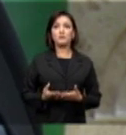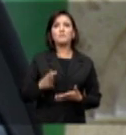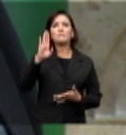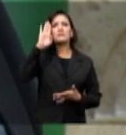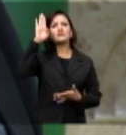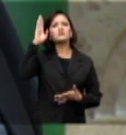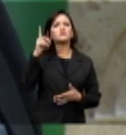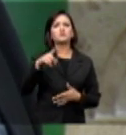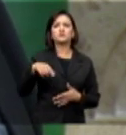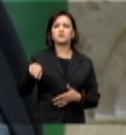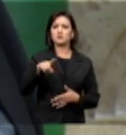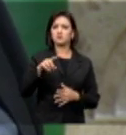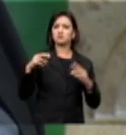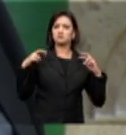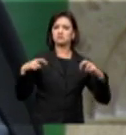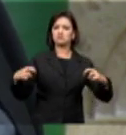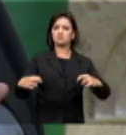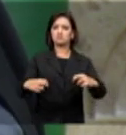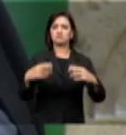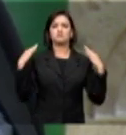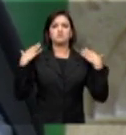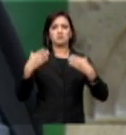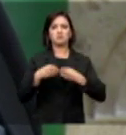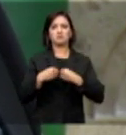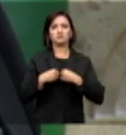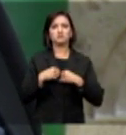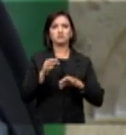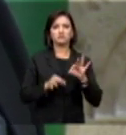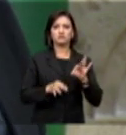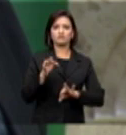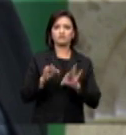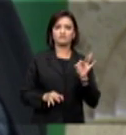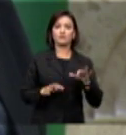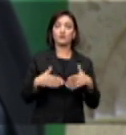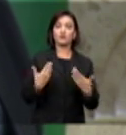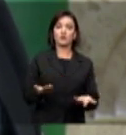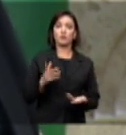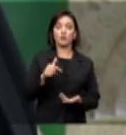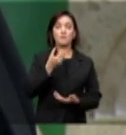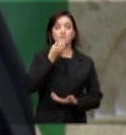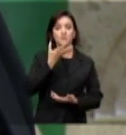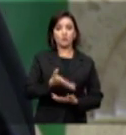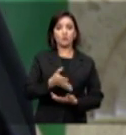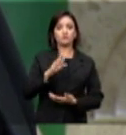causa, no resultado para nós aqui